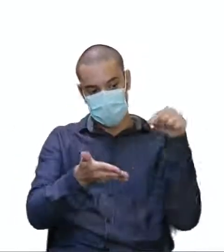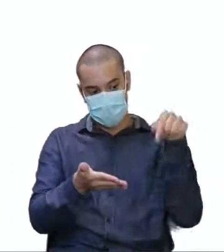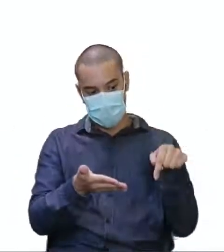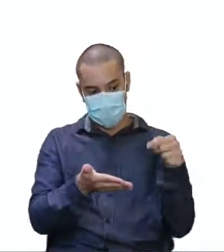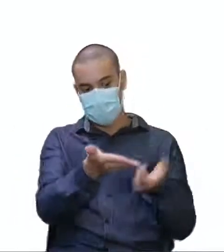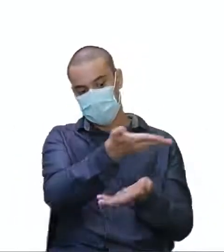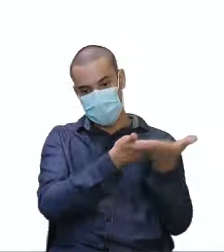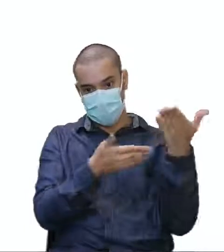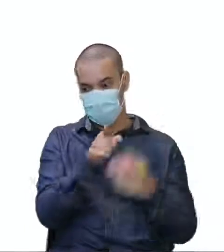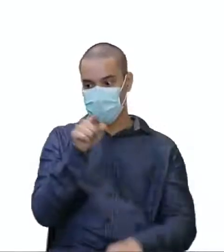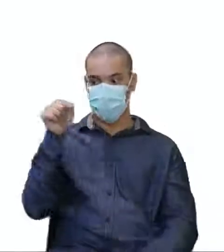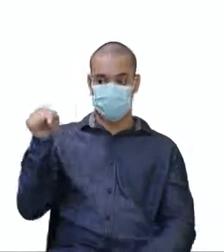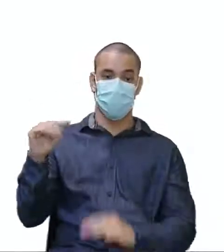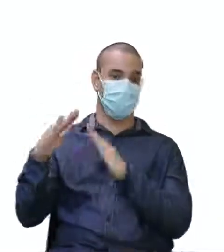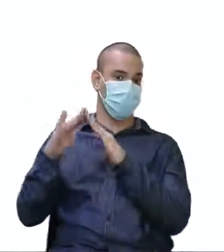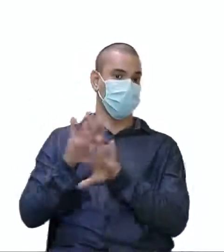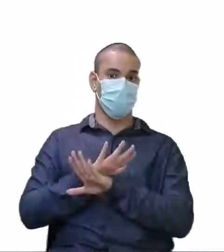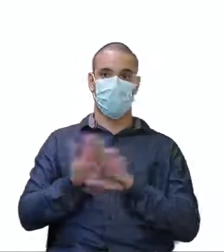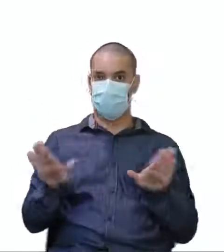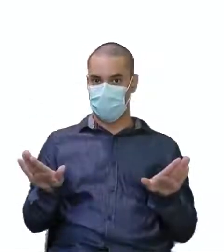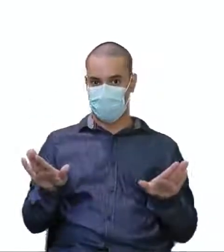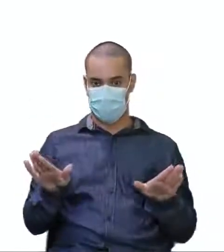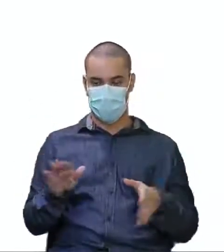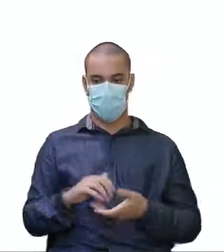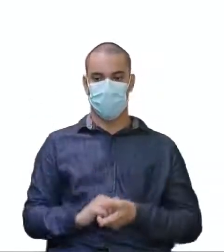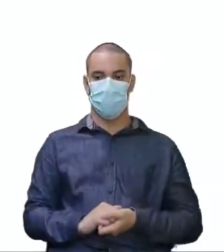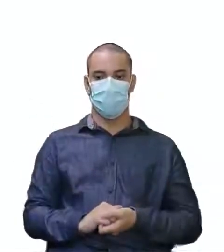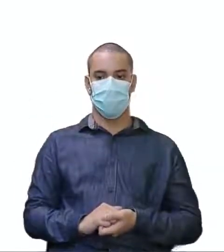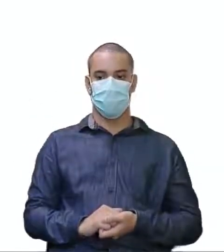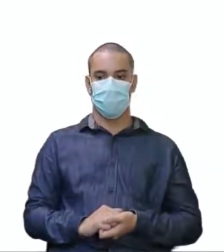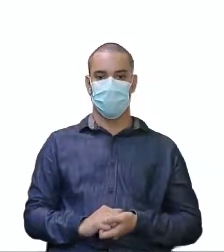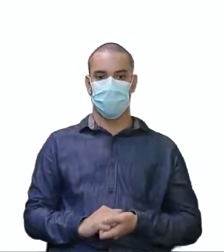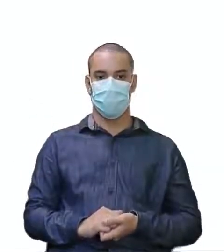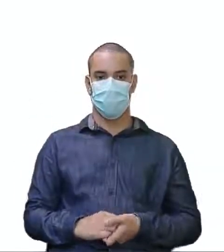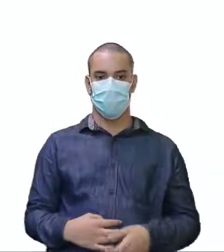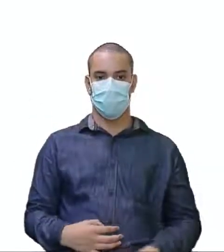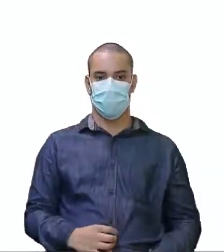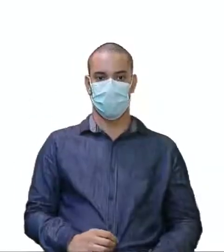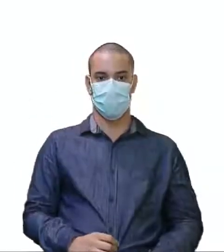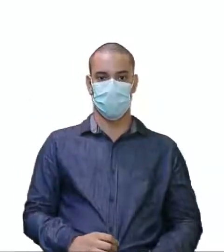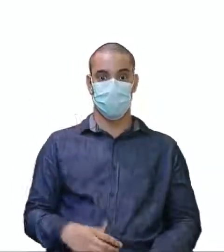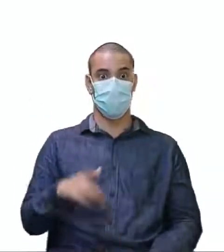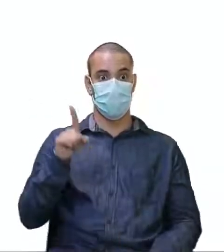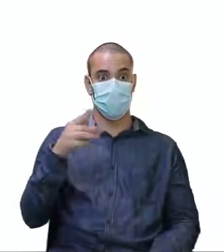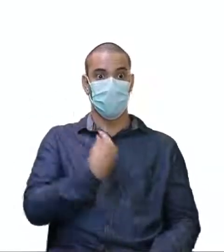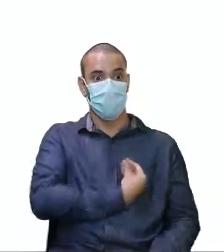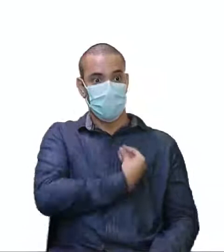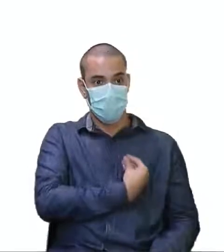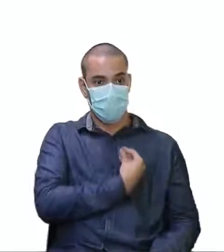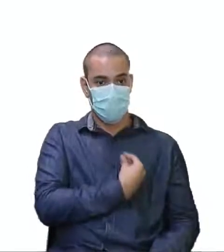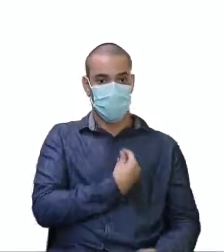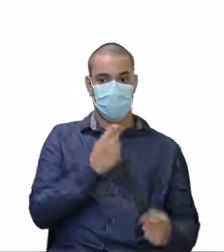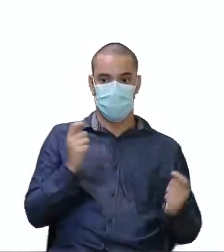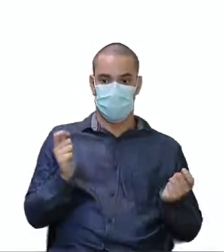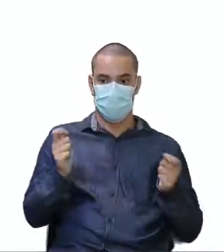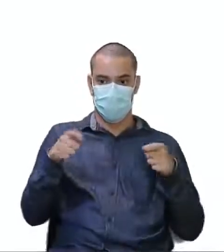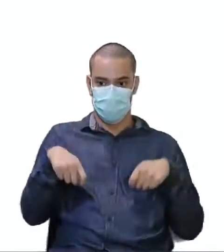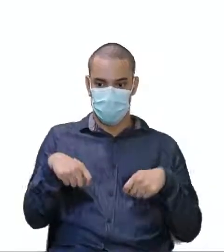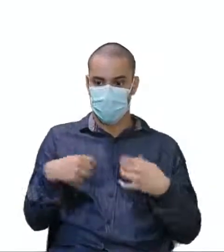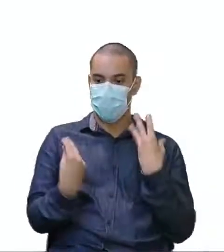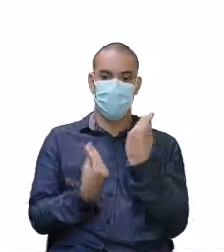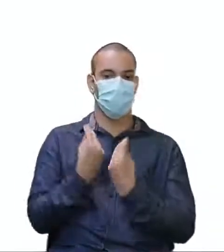vivo com o ambiente. Questão para a sua sobrevivência, né? A questão